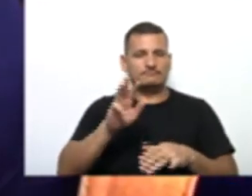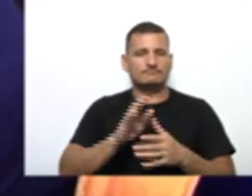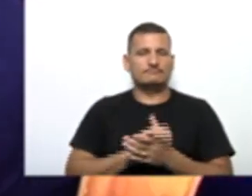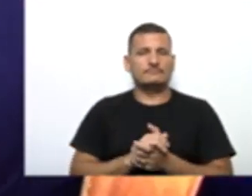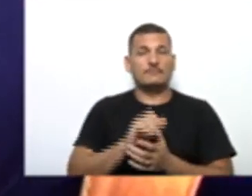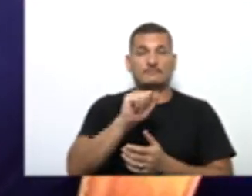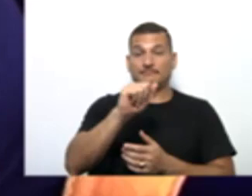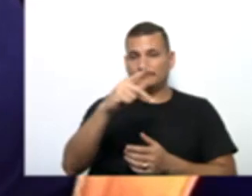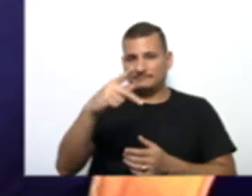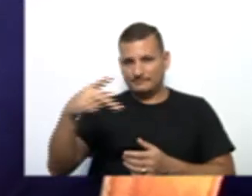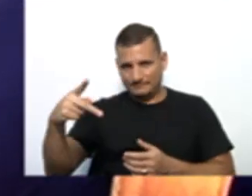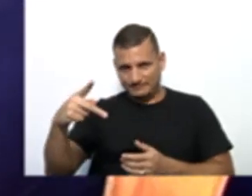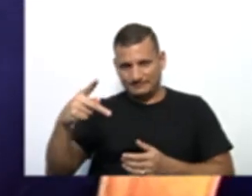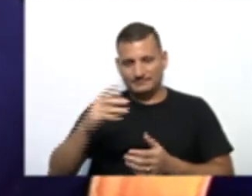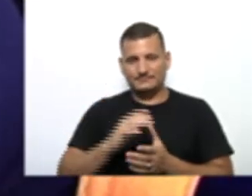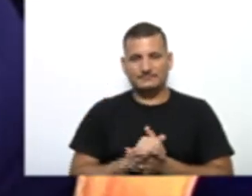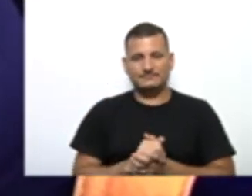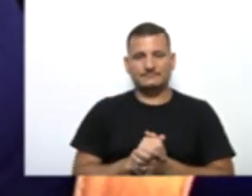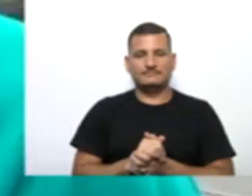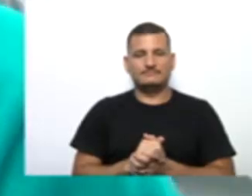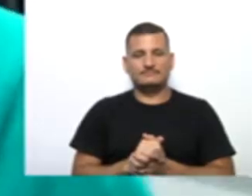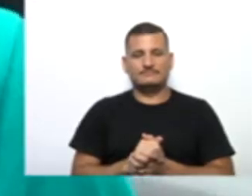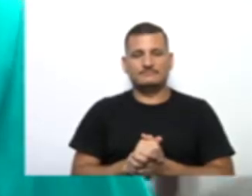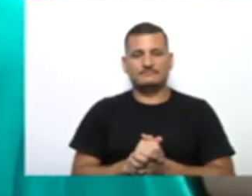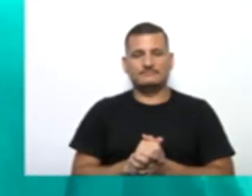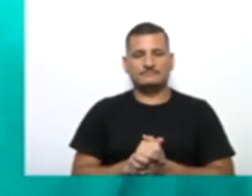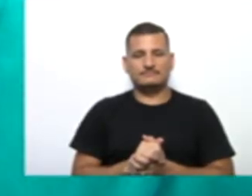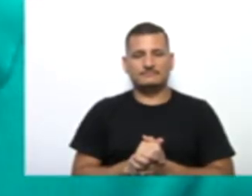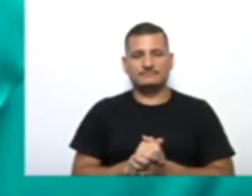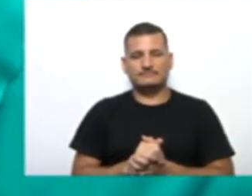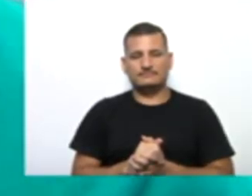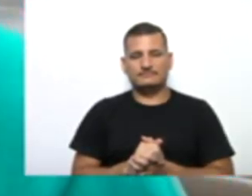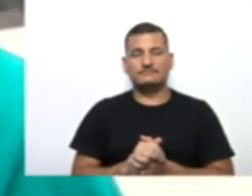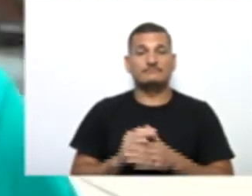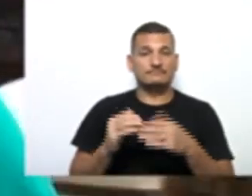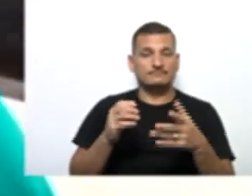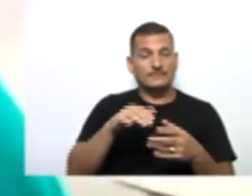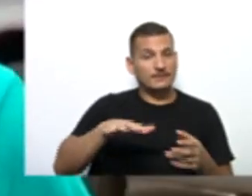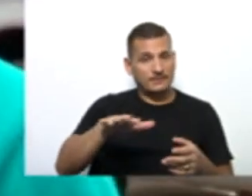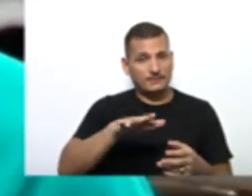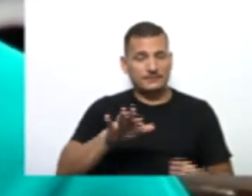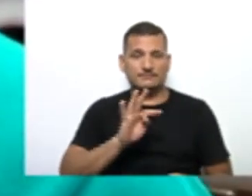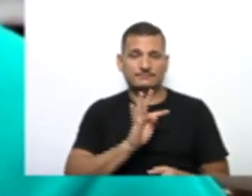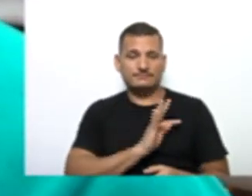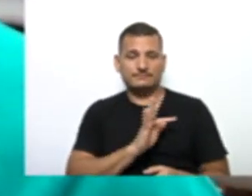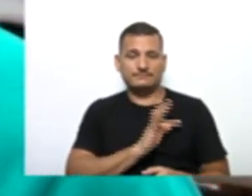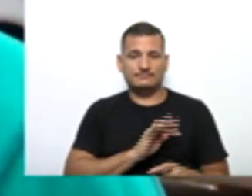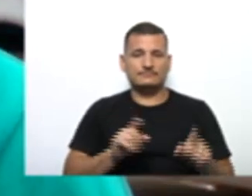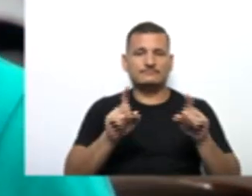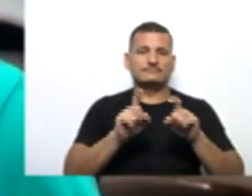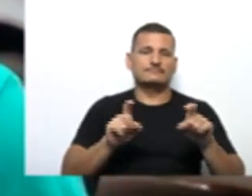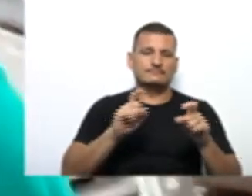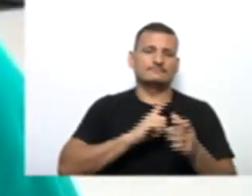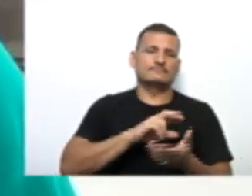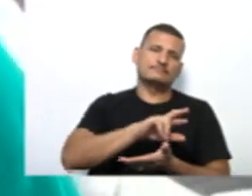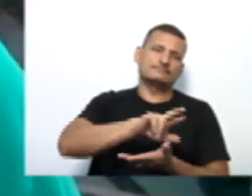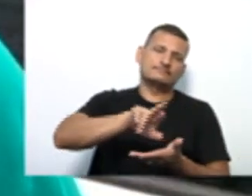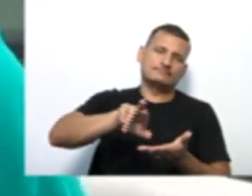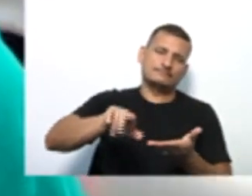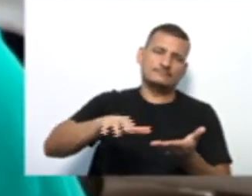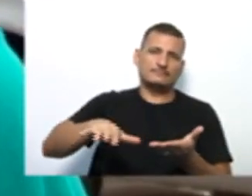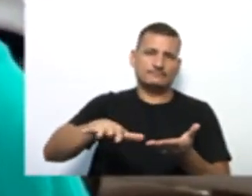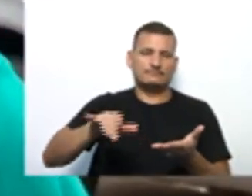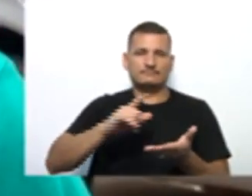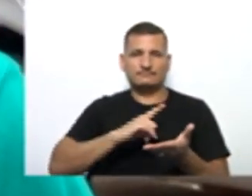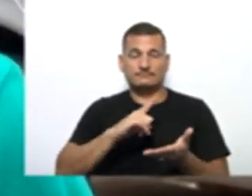sites, aplicativos, isso. Bom, na área técnica de informática existem diversos setores. Na internet você pode